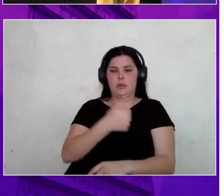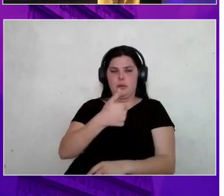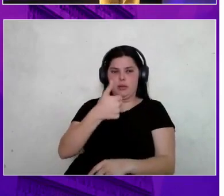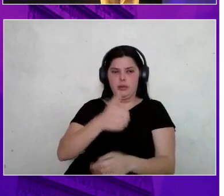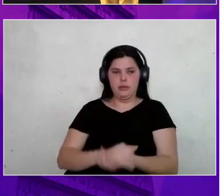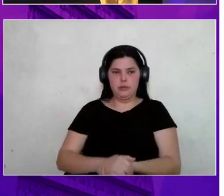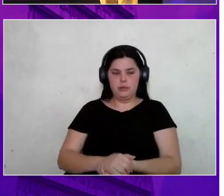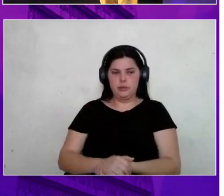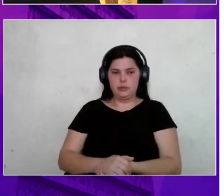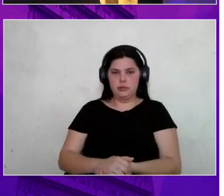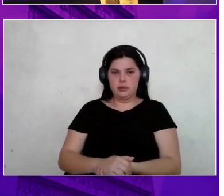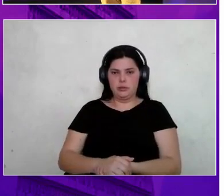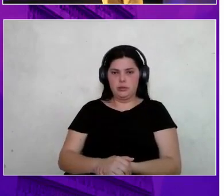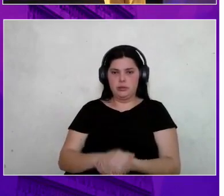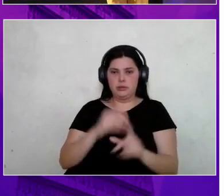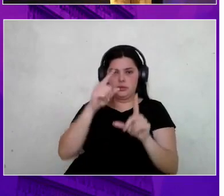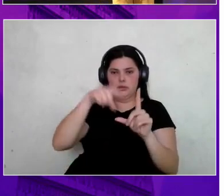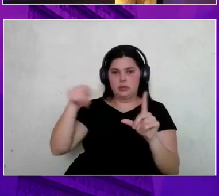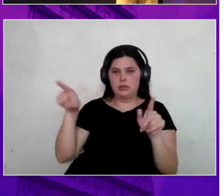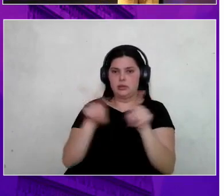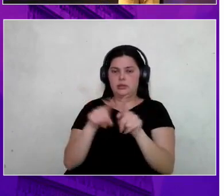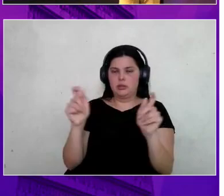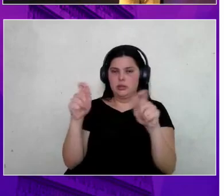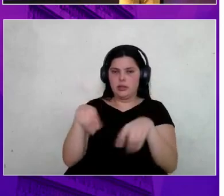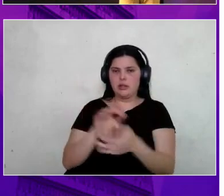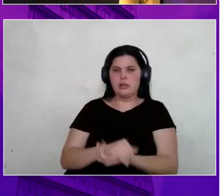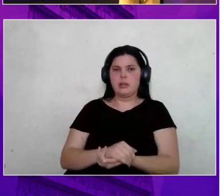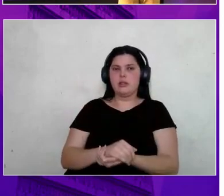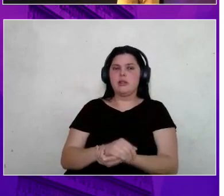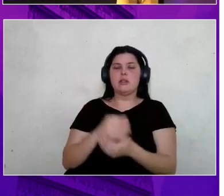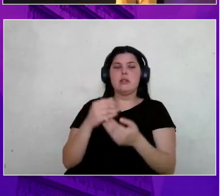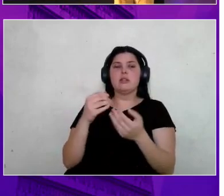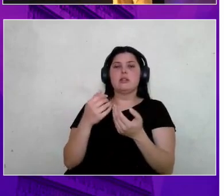E escalonável, né? Fizemos a adoção de Azure